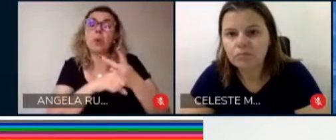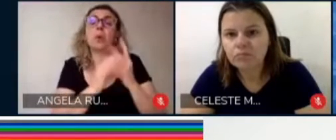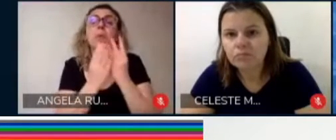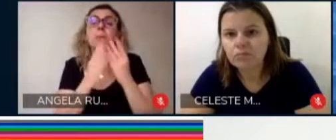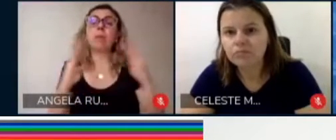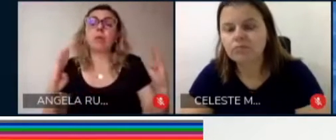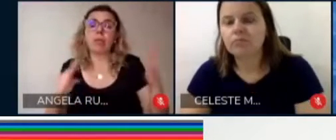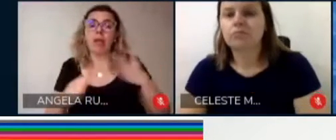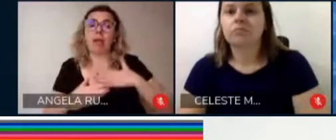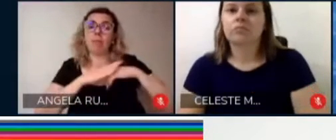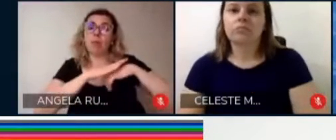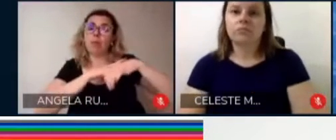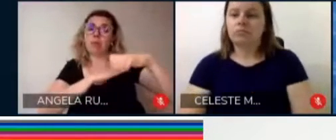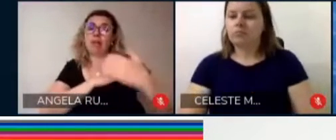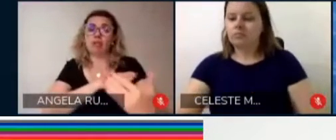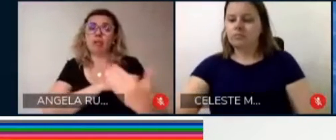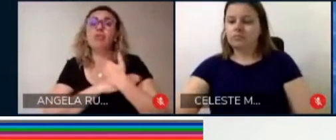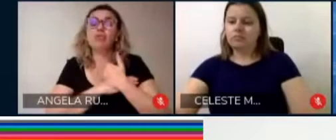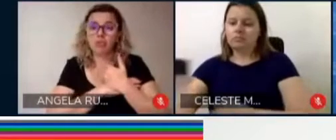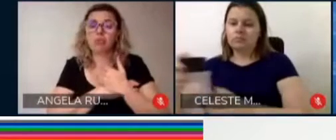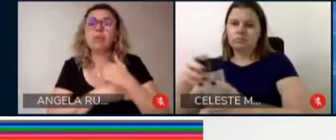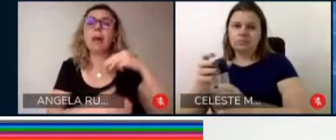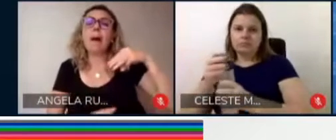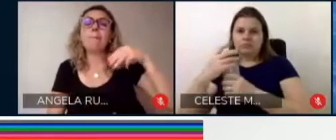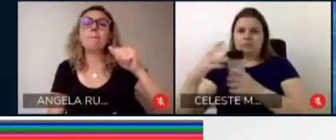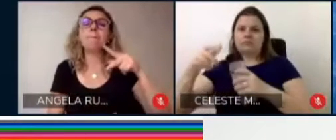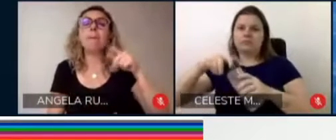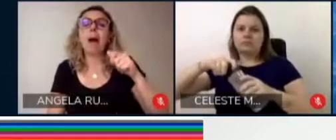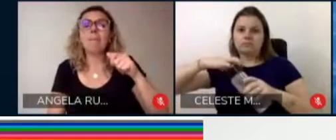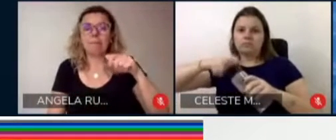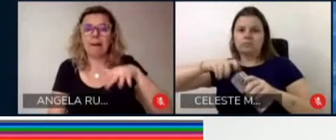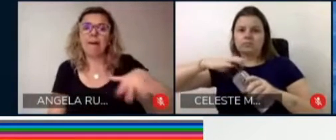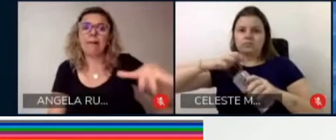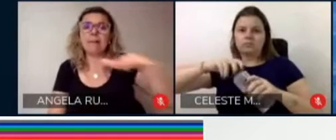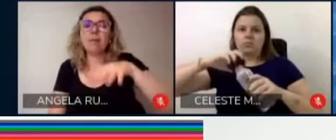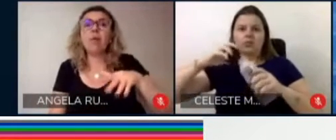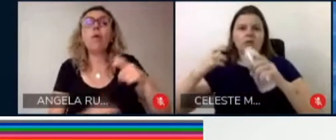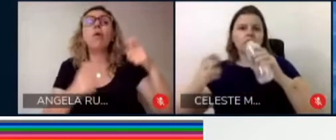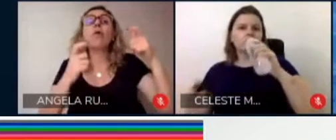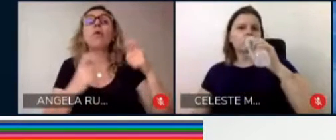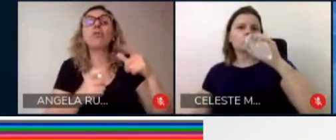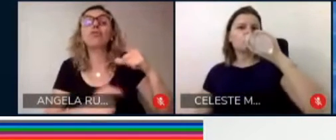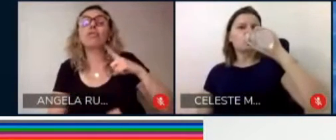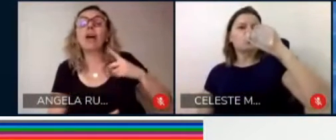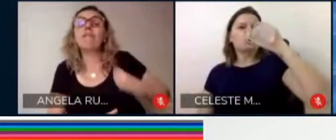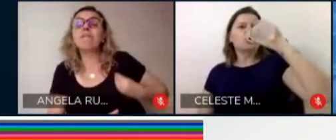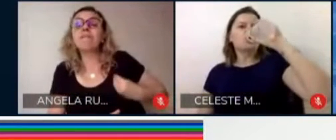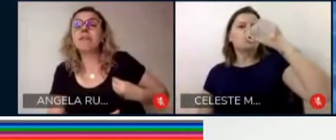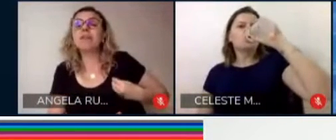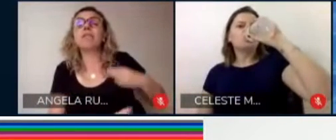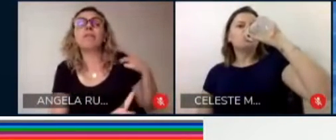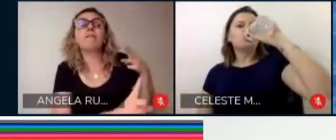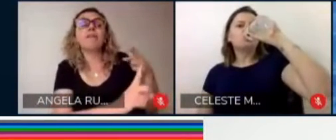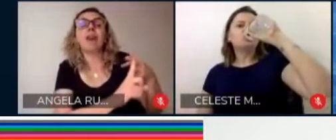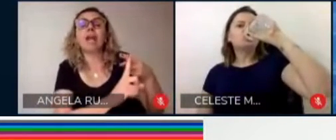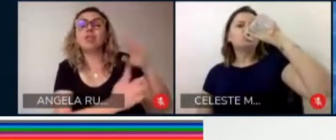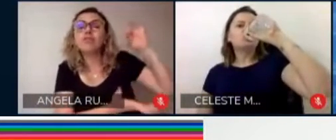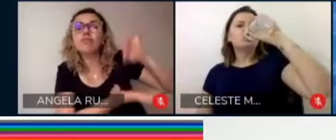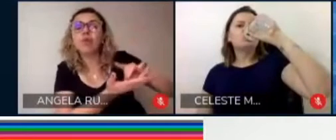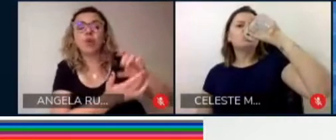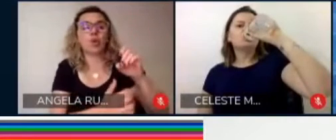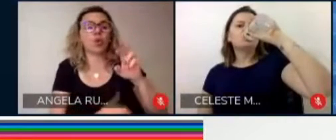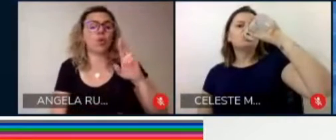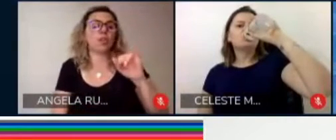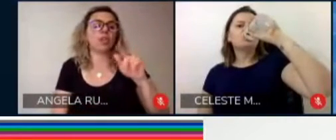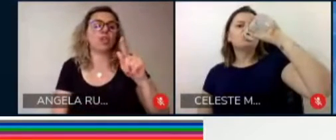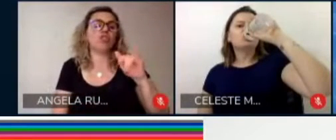me ajudar a fazer isso, né? A fazer esse mapeamento da fonte primeira, né? Um monte de gente vai... Sabem